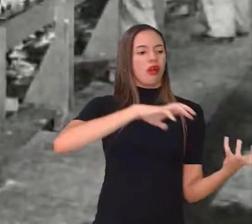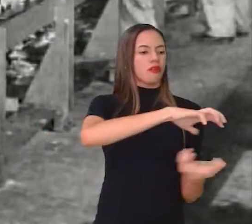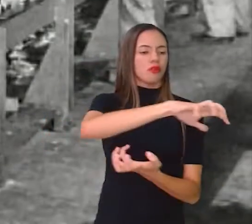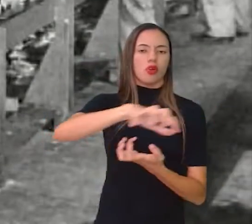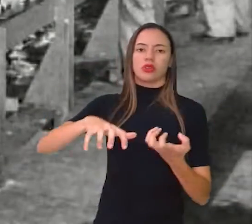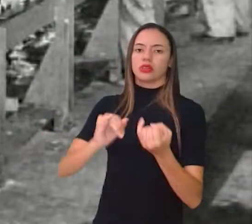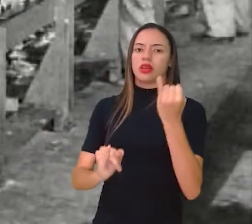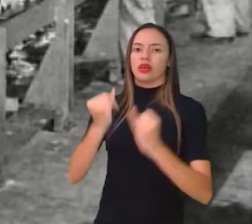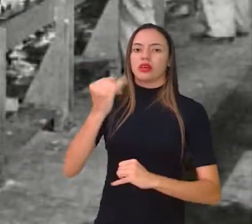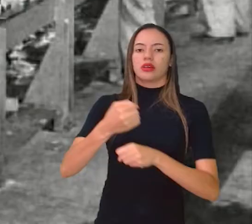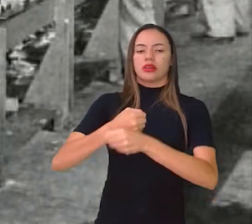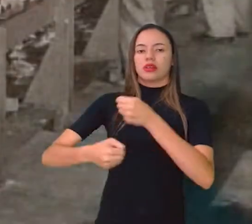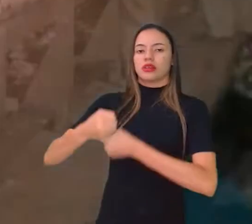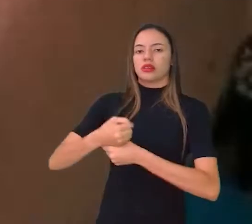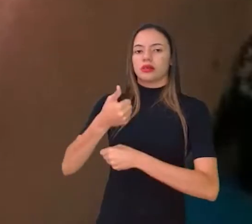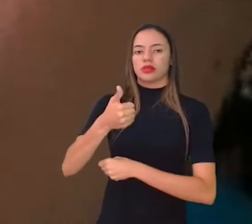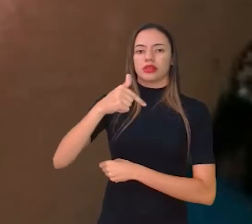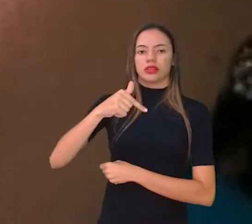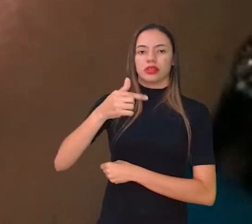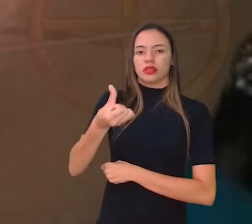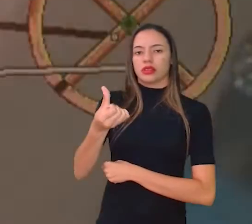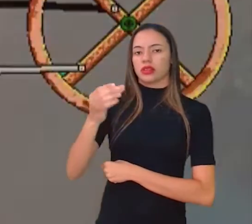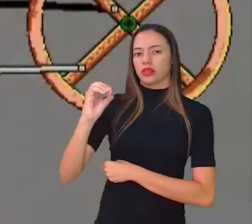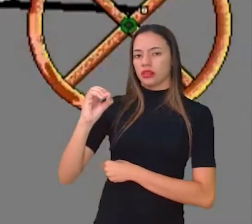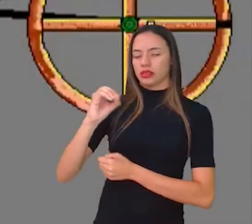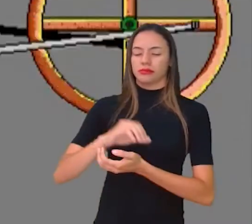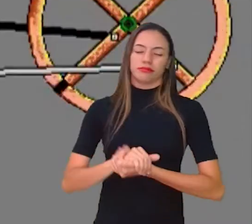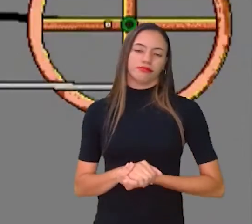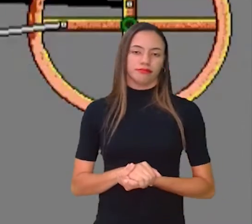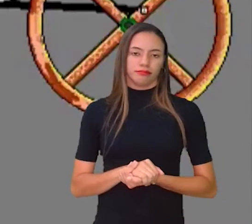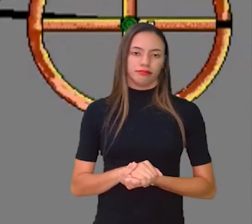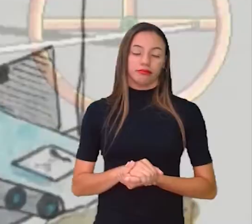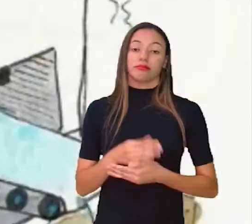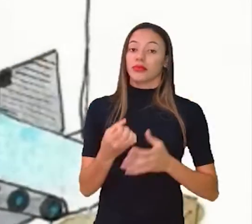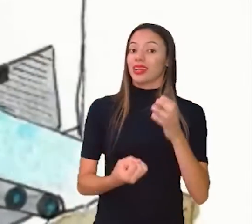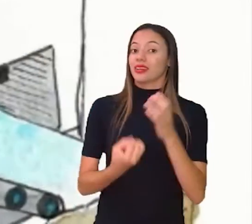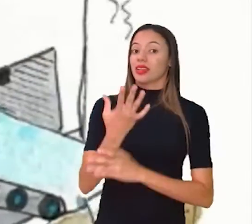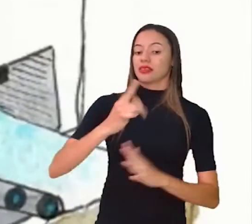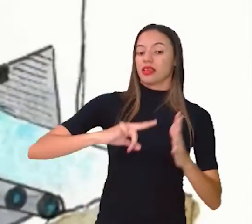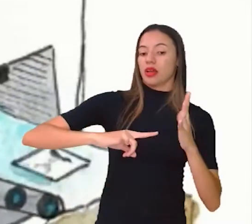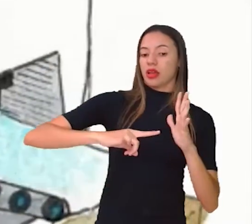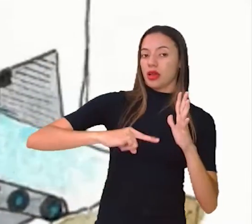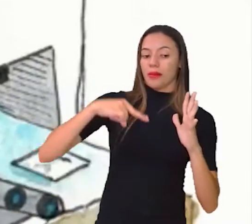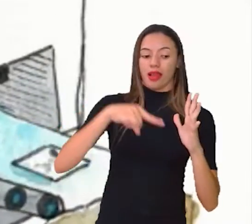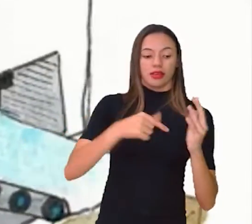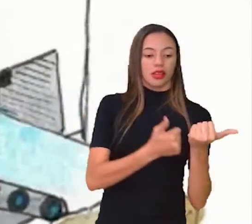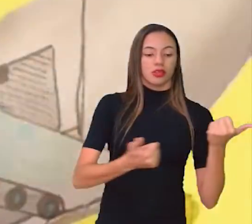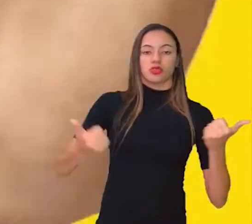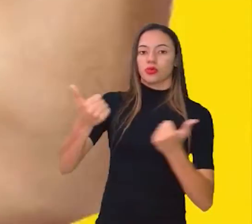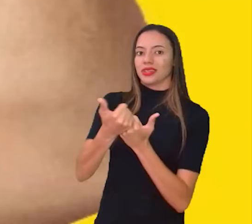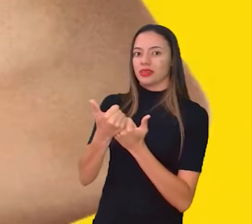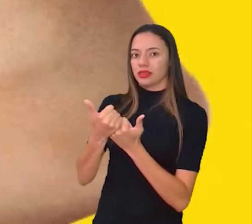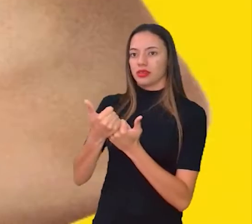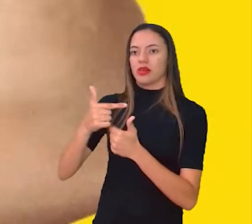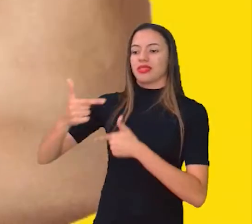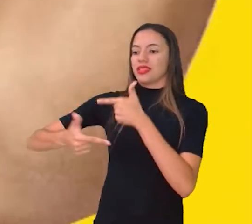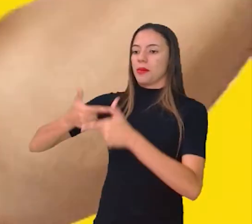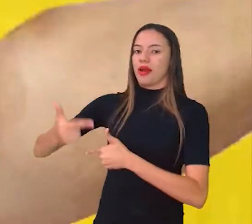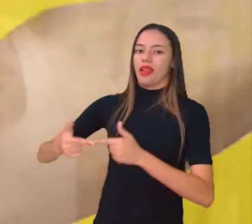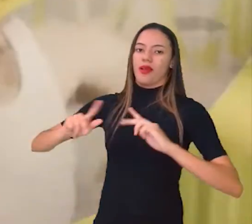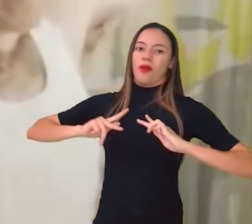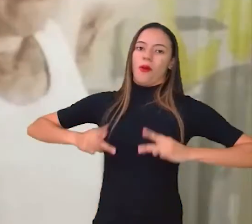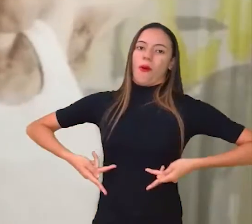Industrial de 1760. Afinal, a criação de máquinas substituiu funções que antes